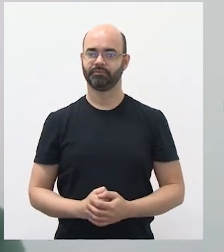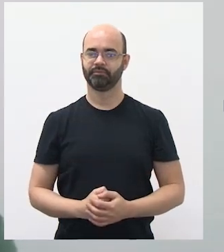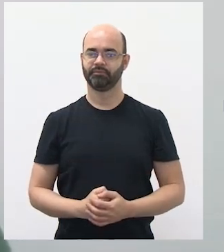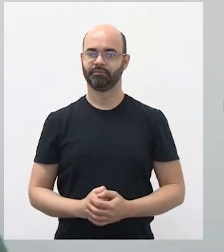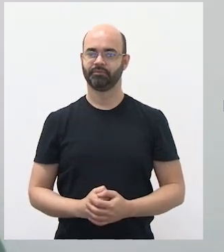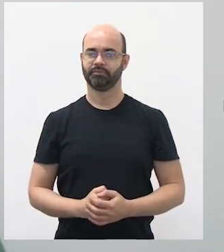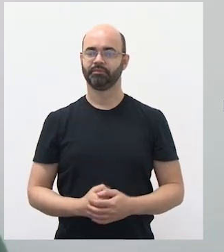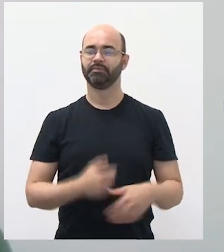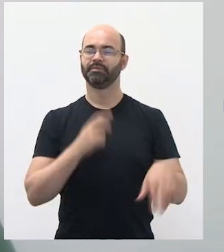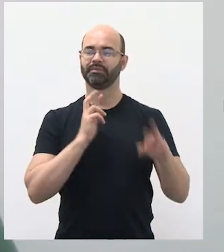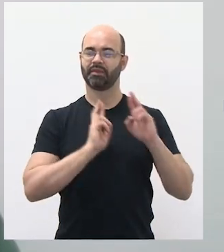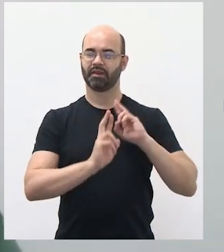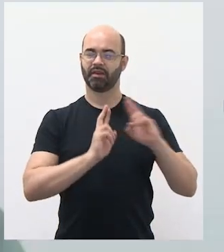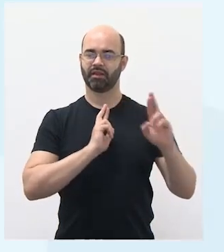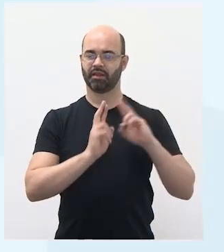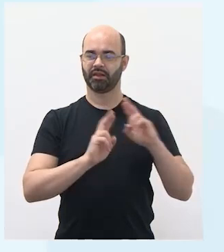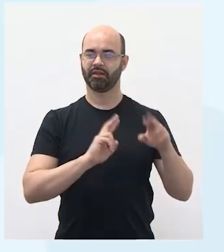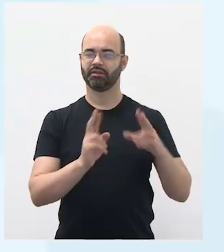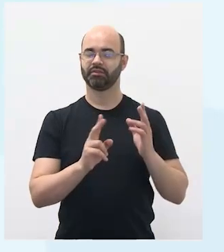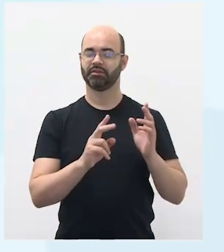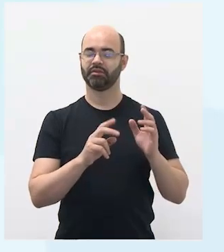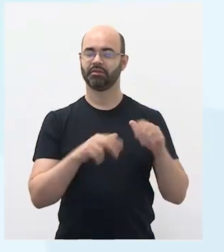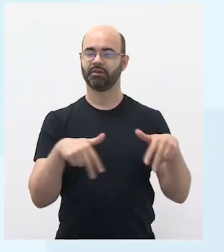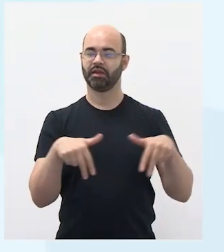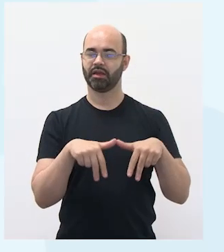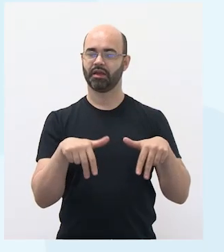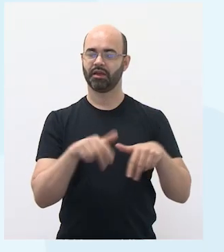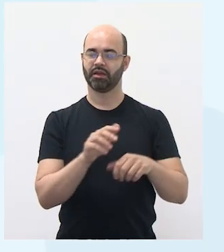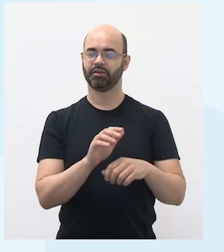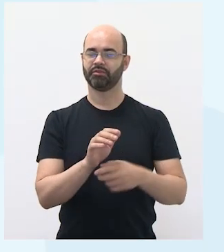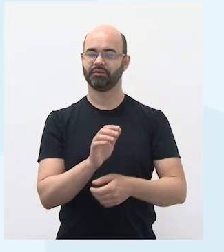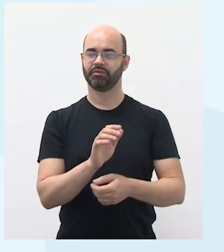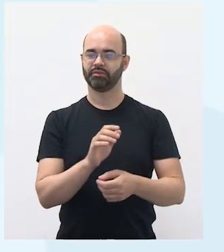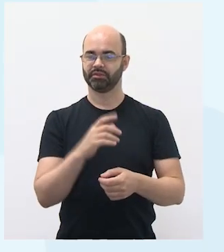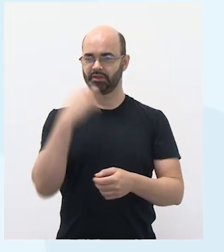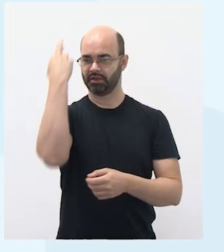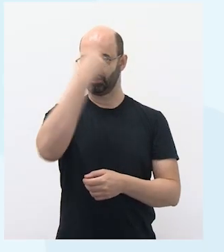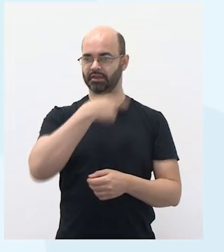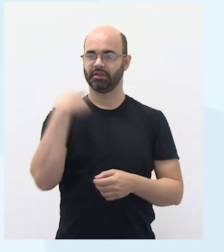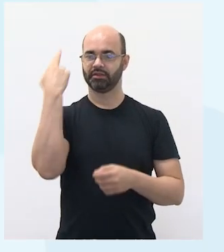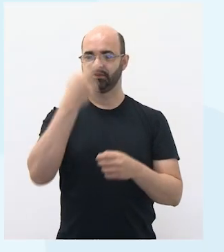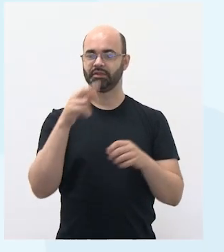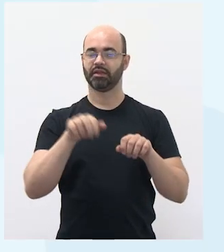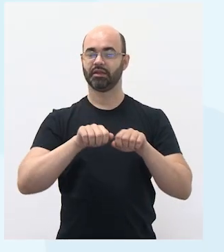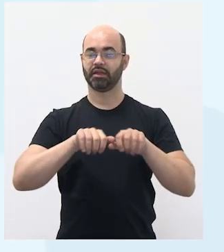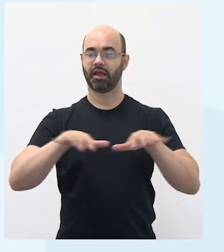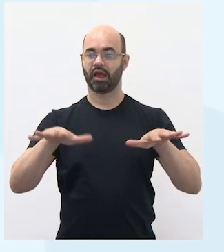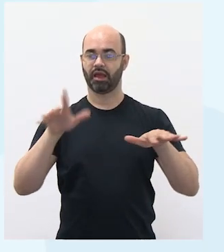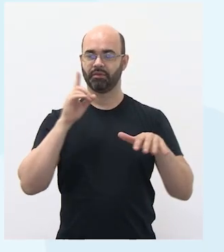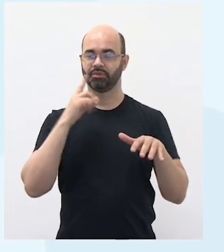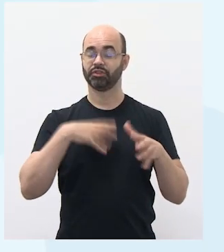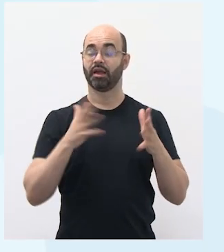relações étnico-raciais de modo abrangente, que ela vem para atender, ela vem